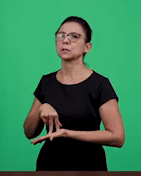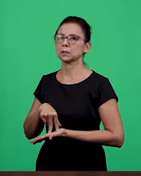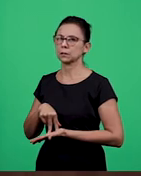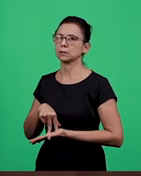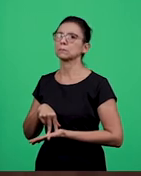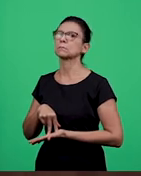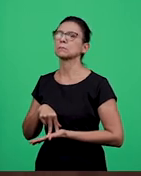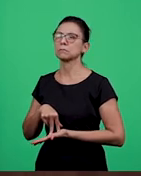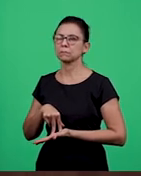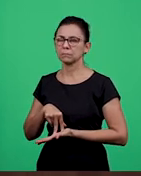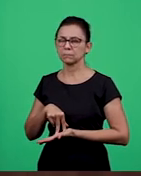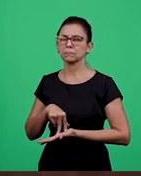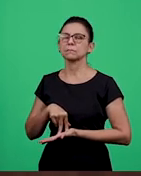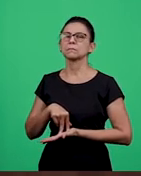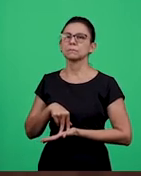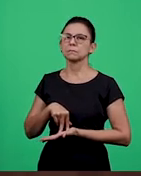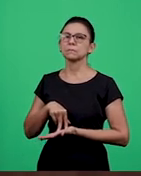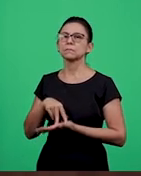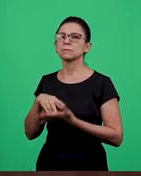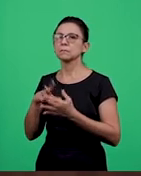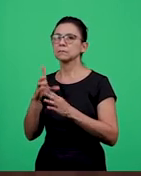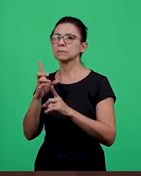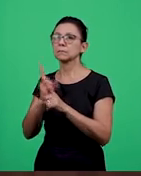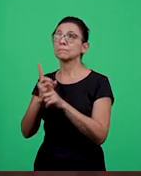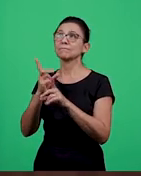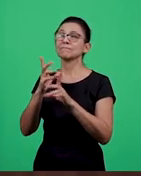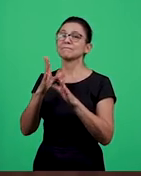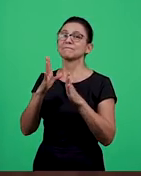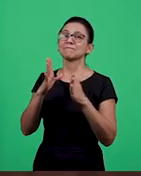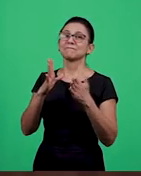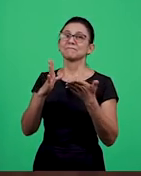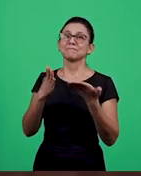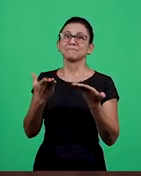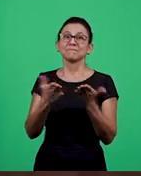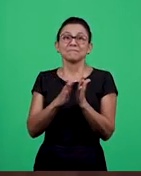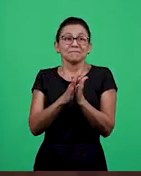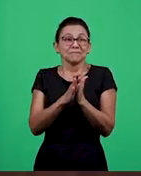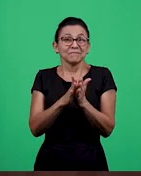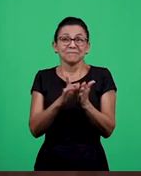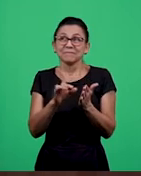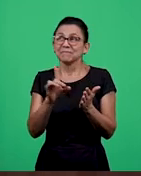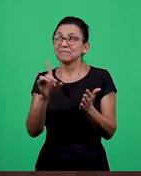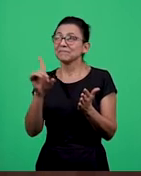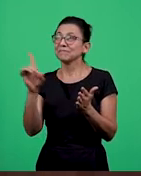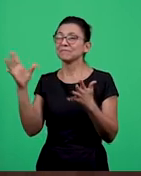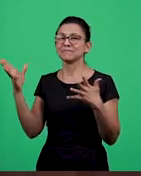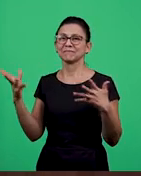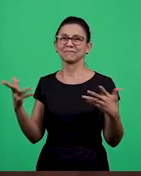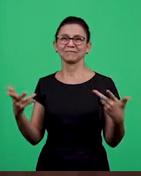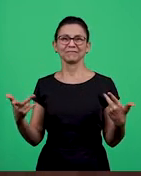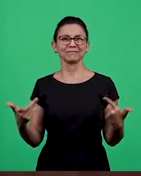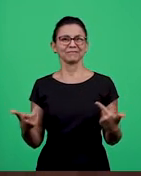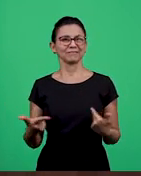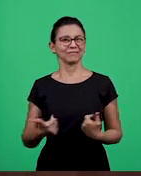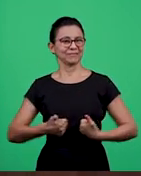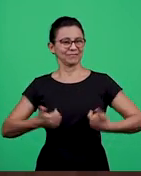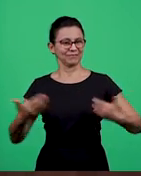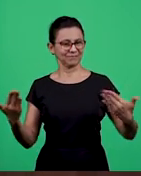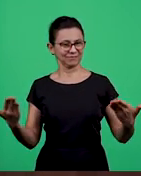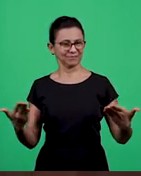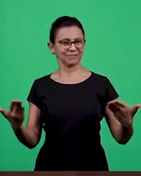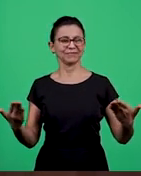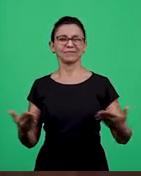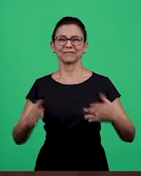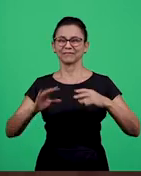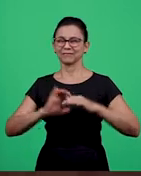Permaneceram fiéis na fé e com isso descobriram esse tesouro maravilhoso que